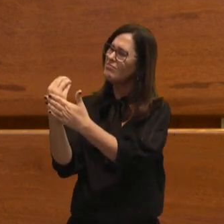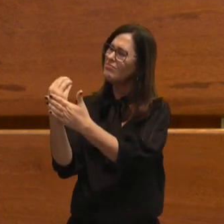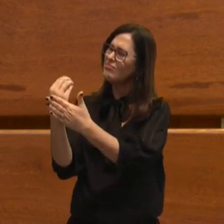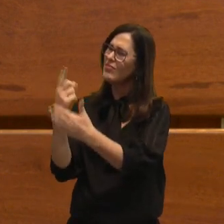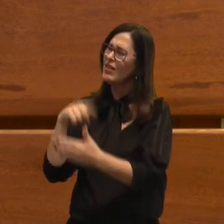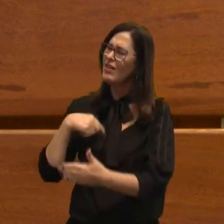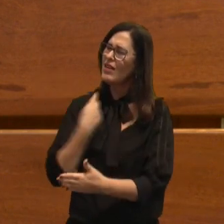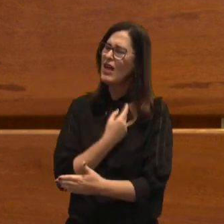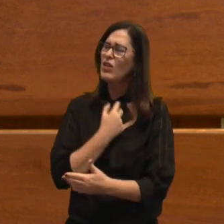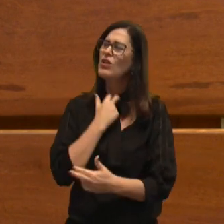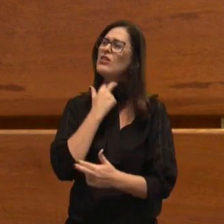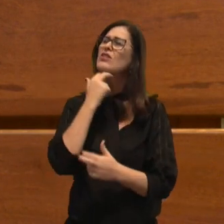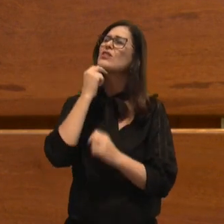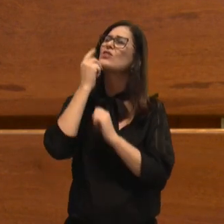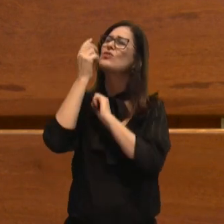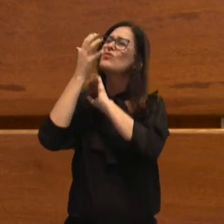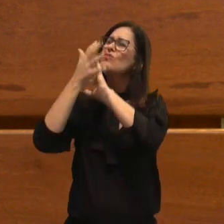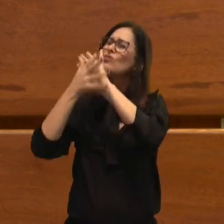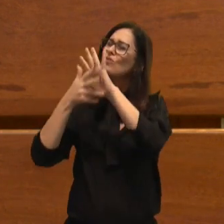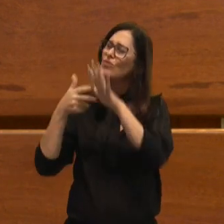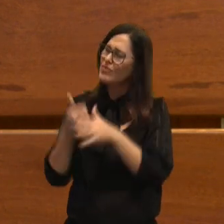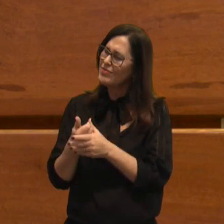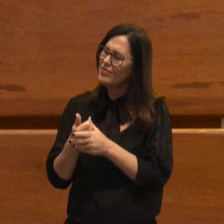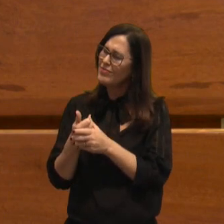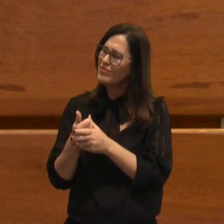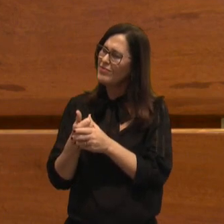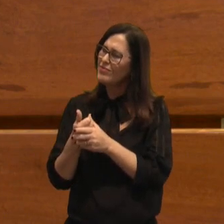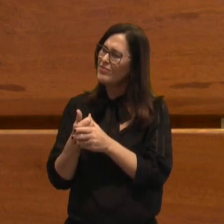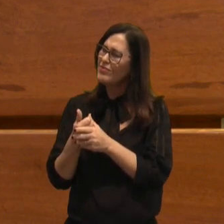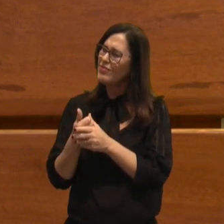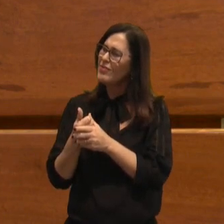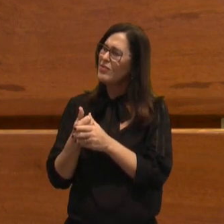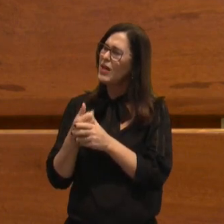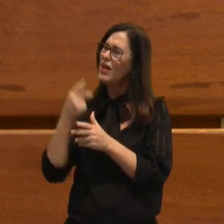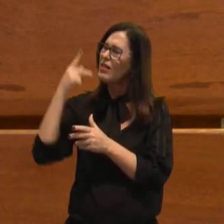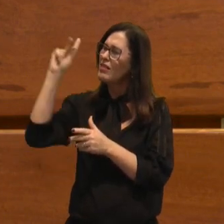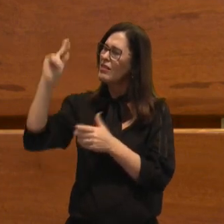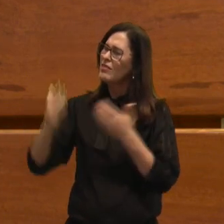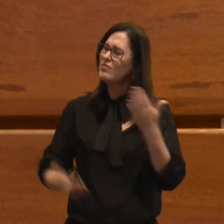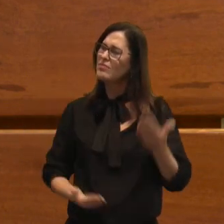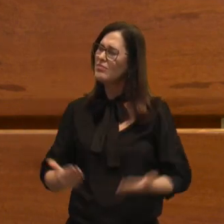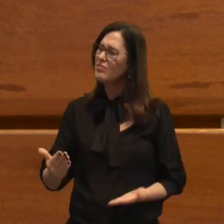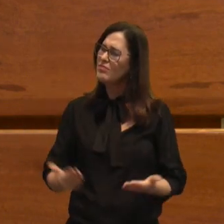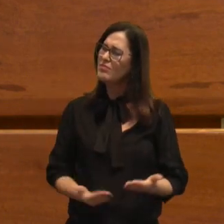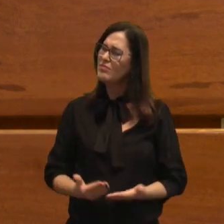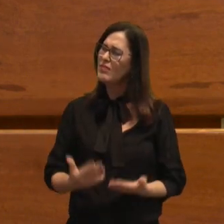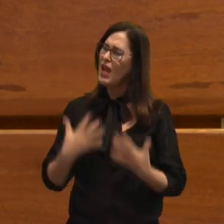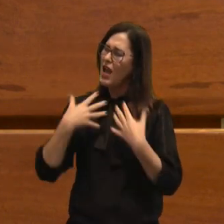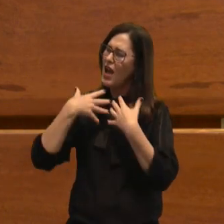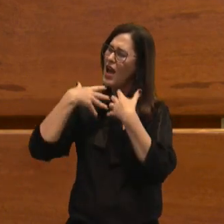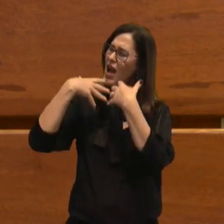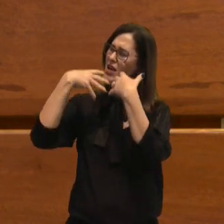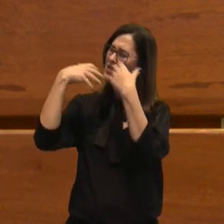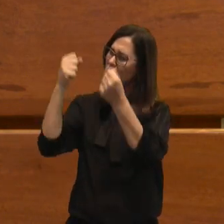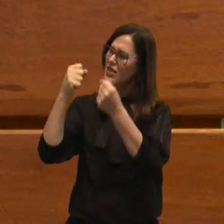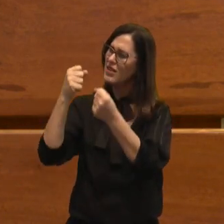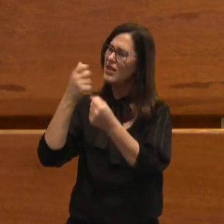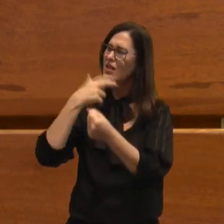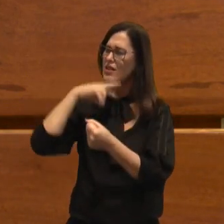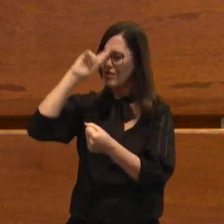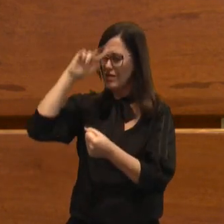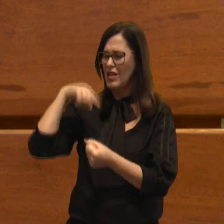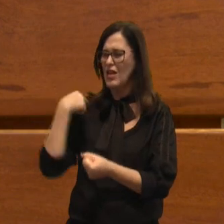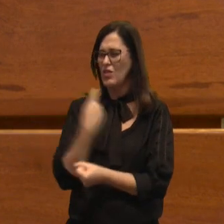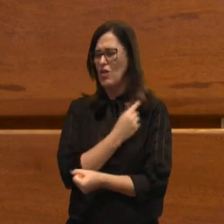as nossas vozes em Teu serviço, Pai. Aceita, Senhor Deus, a